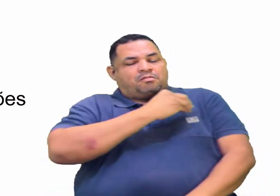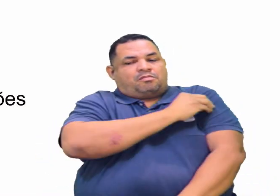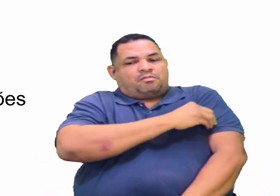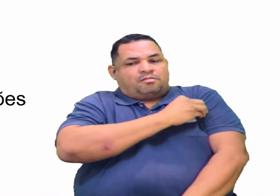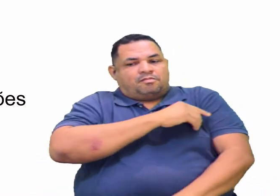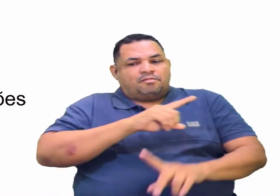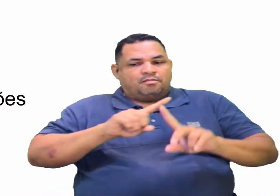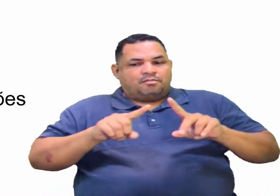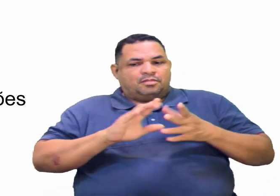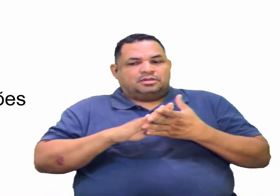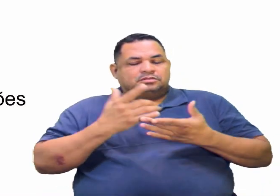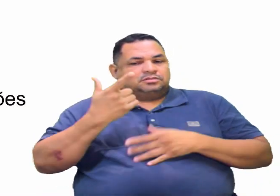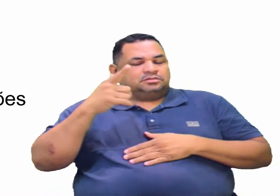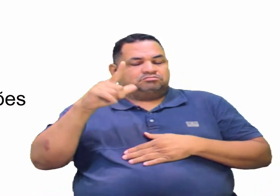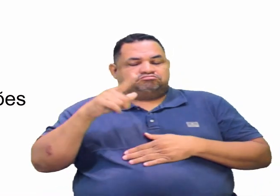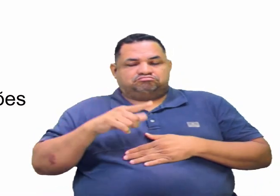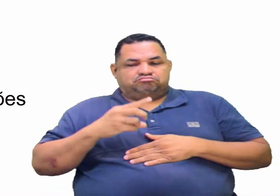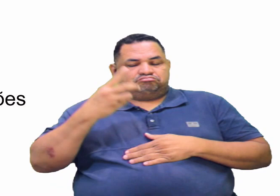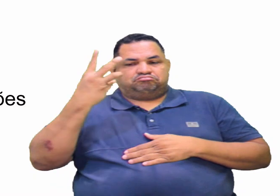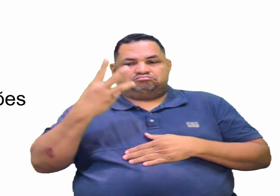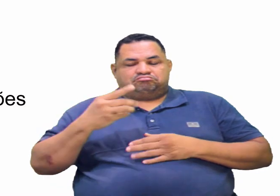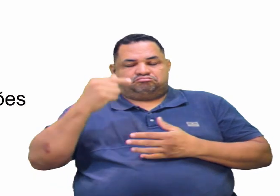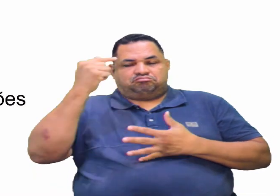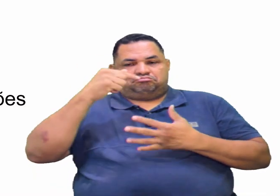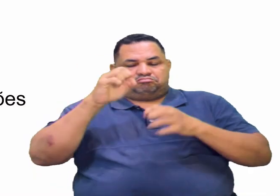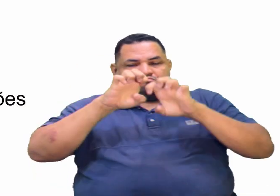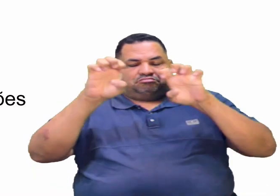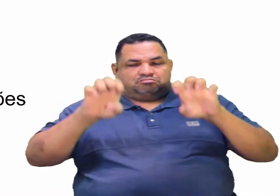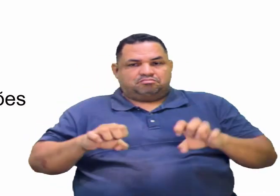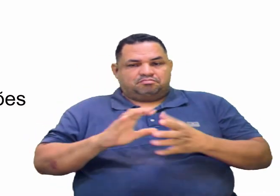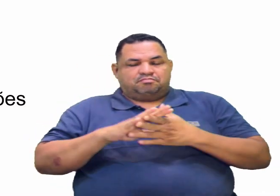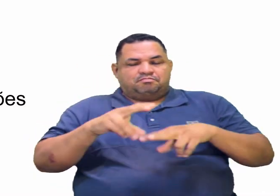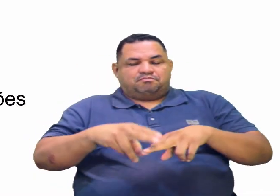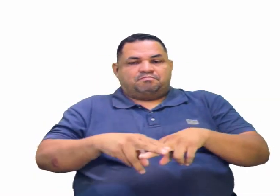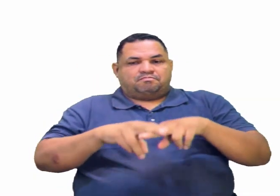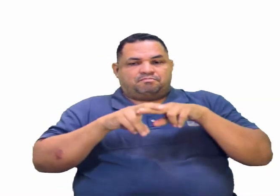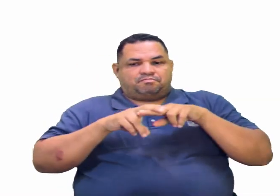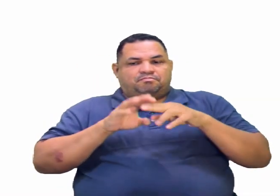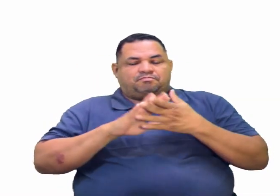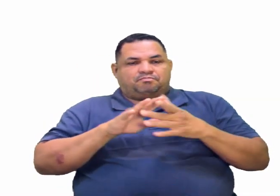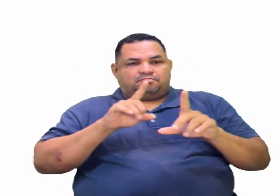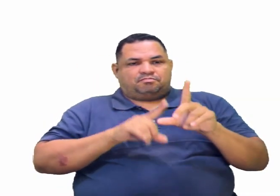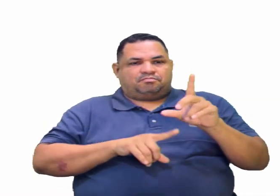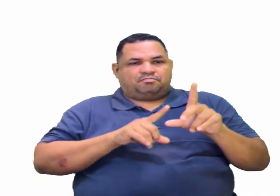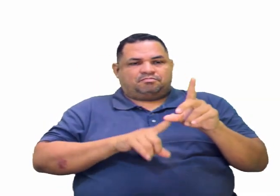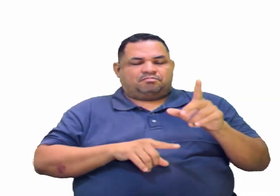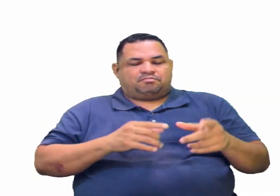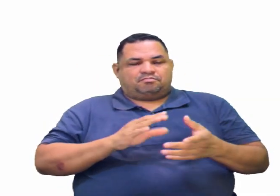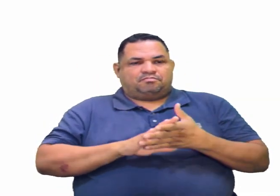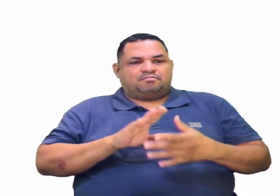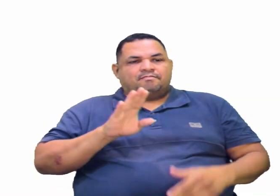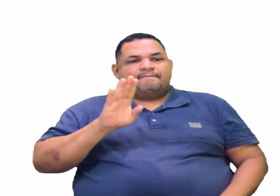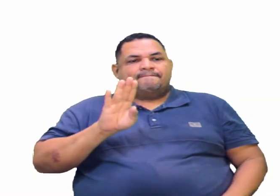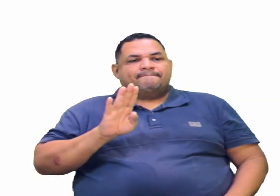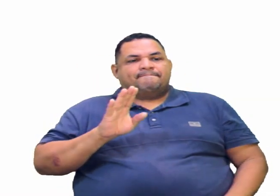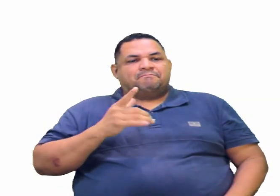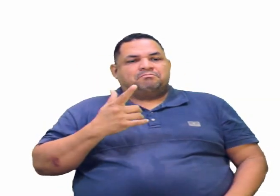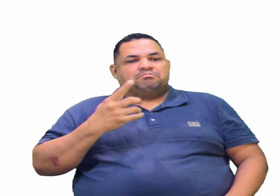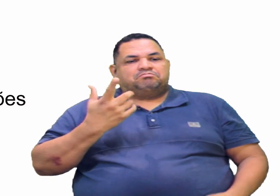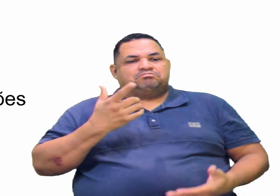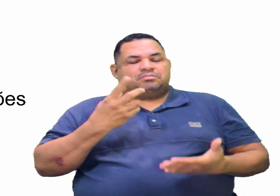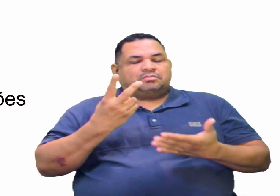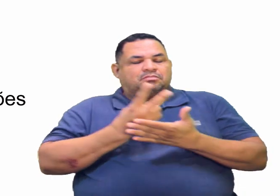existe, mas ele não se repete nas 3 estruturas. Por isso que a nossa letra D não pode